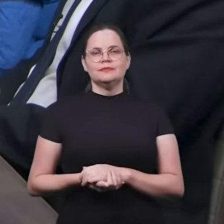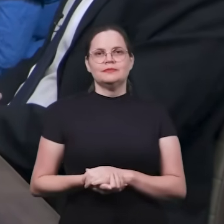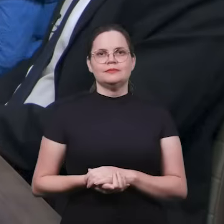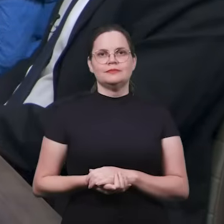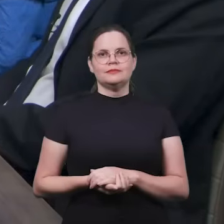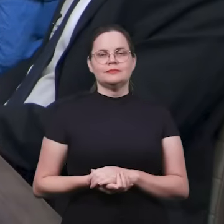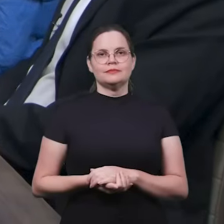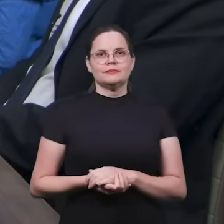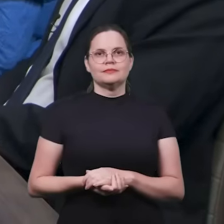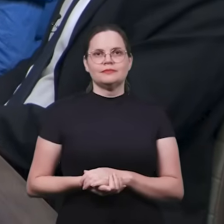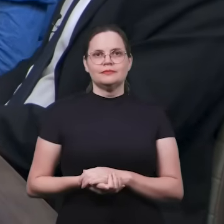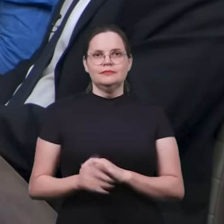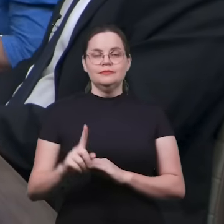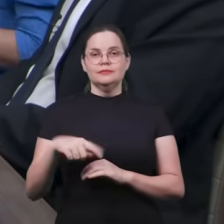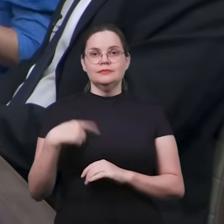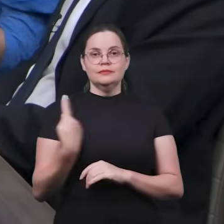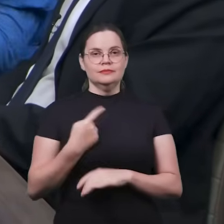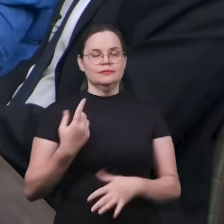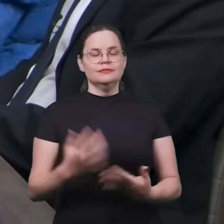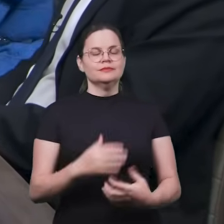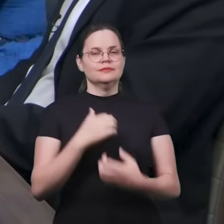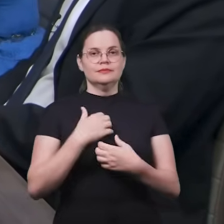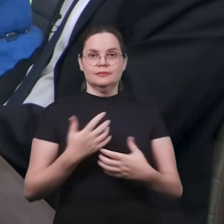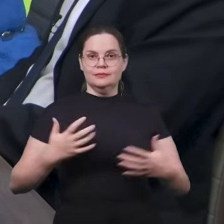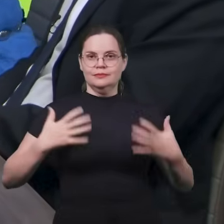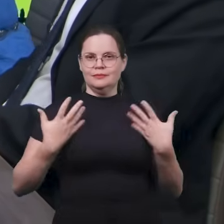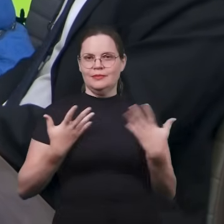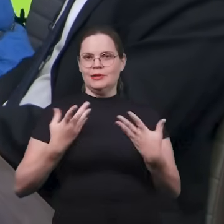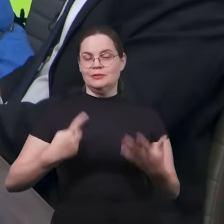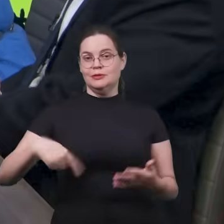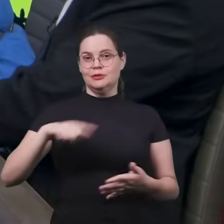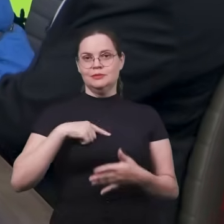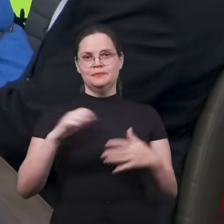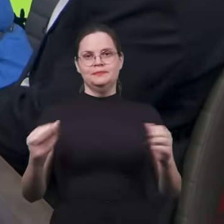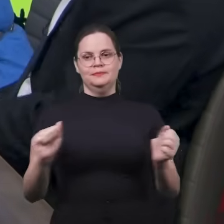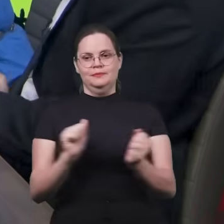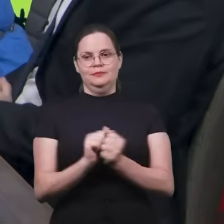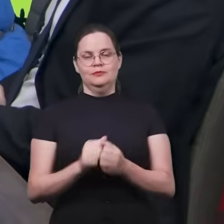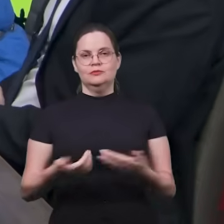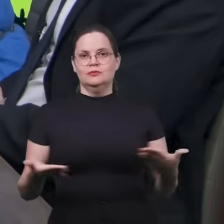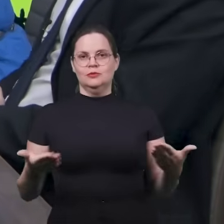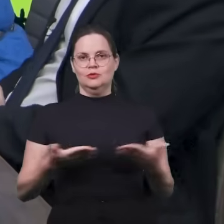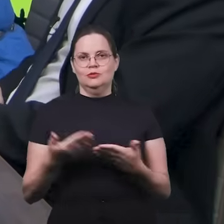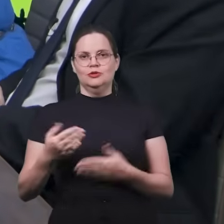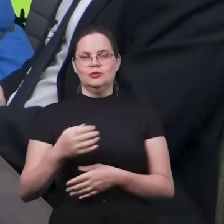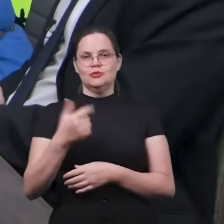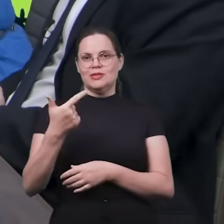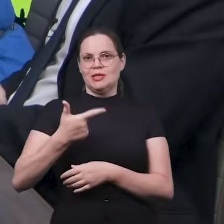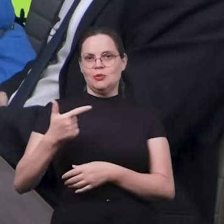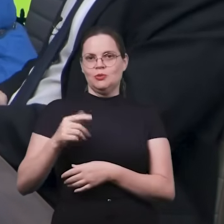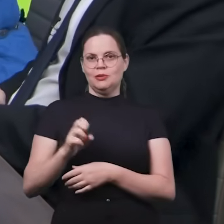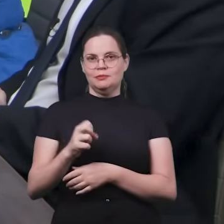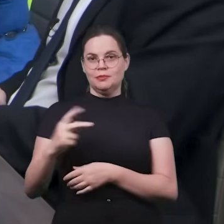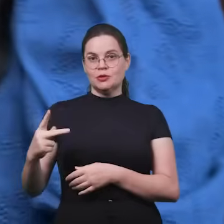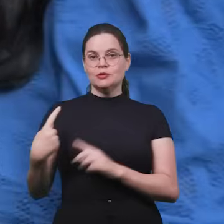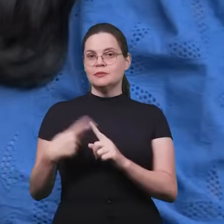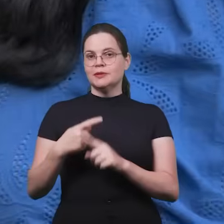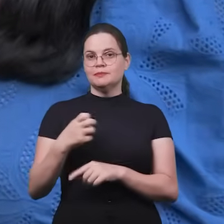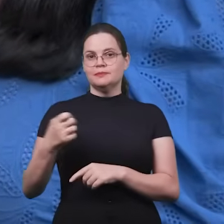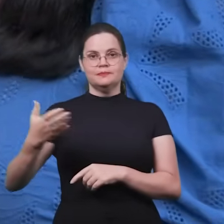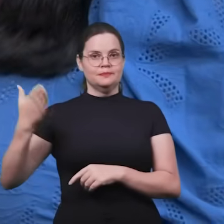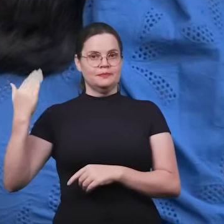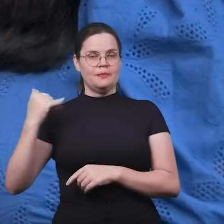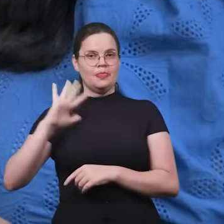acompanham. Irmãos, uma alegria nós estarmos juntos neste nosso segundo episódio. No